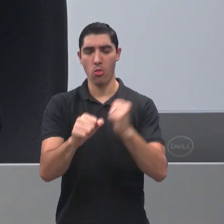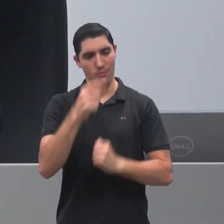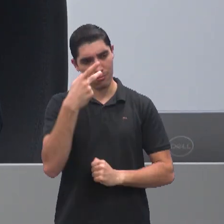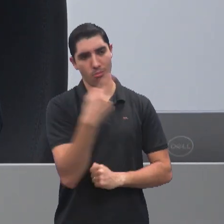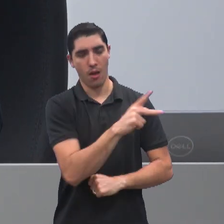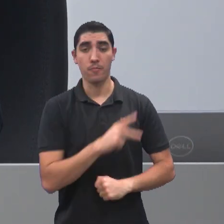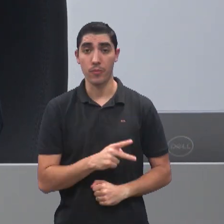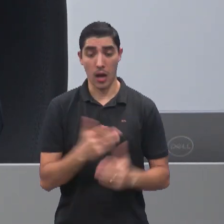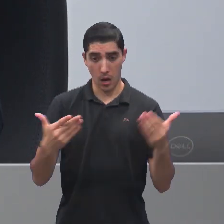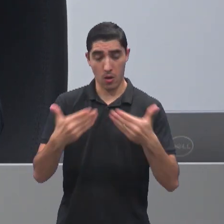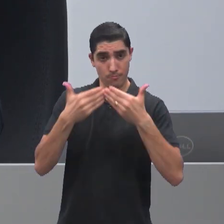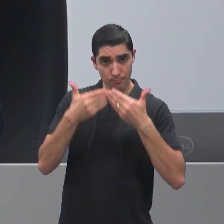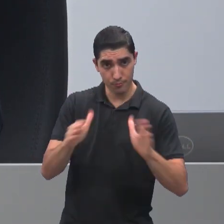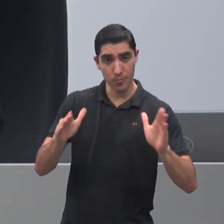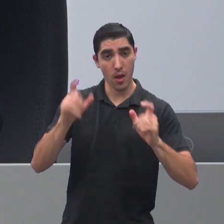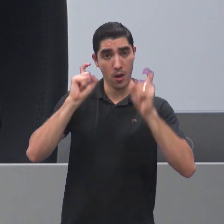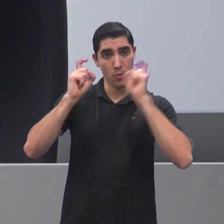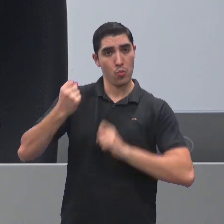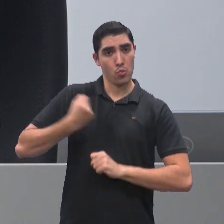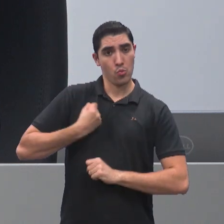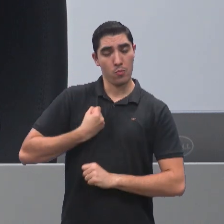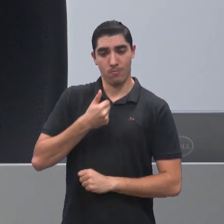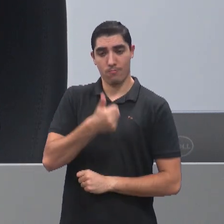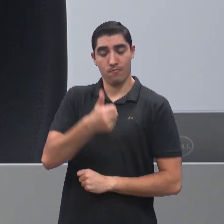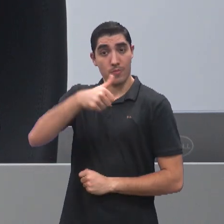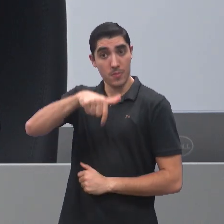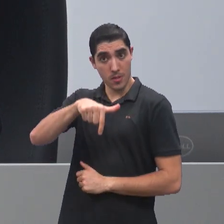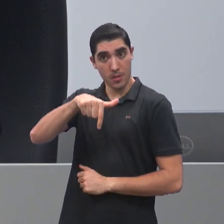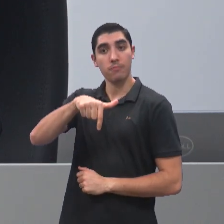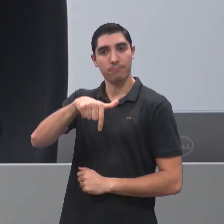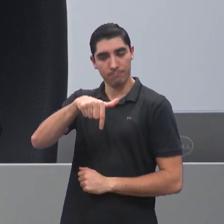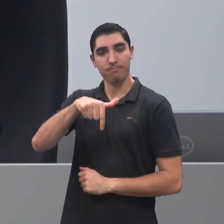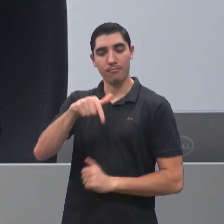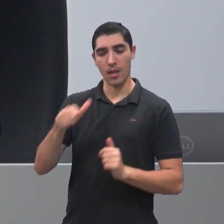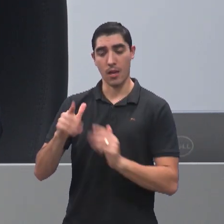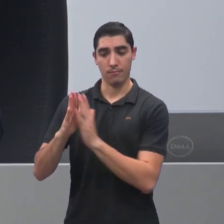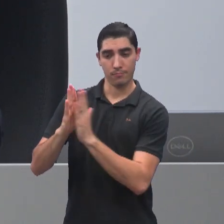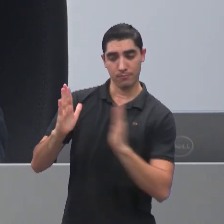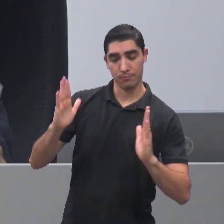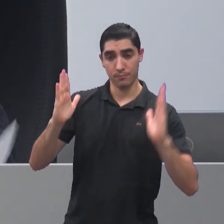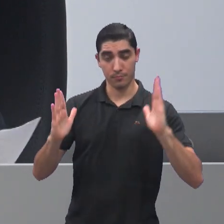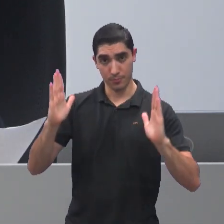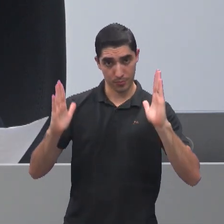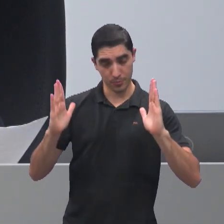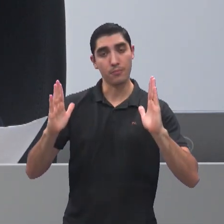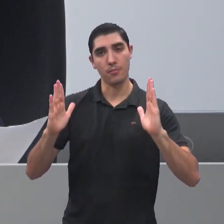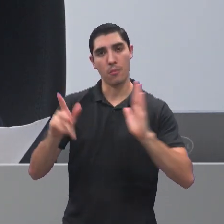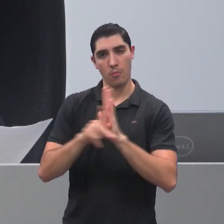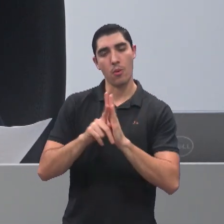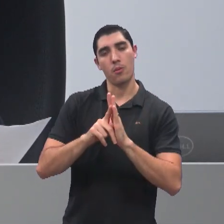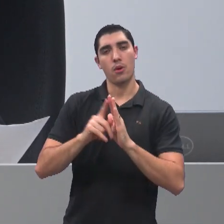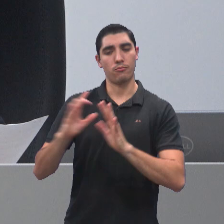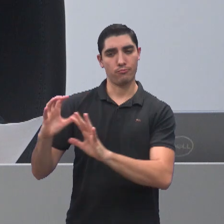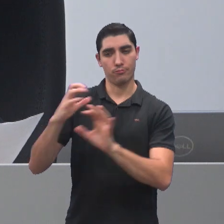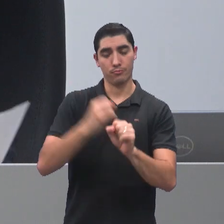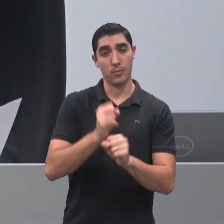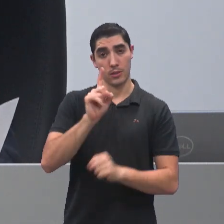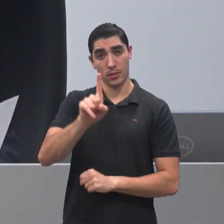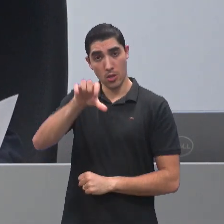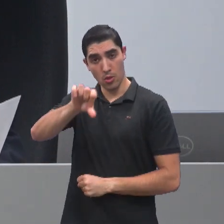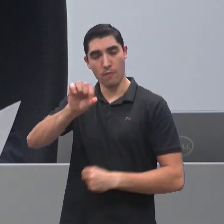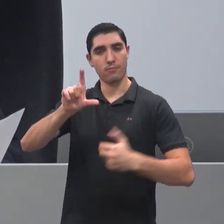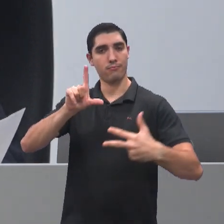a 17ª sessão ordinária da primeira sessão legislativa da 19ª